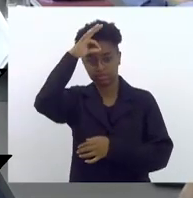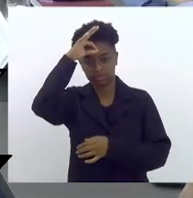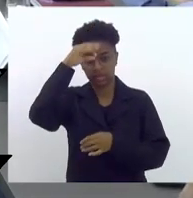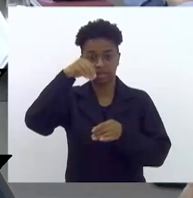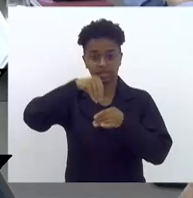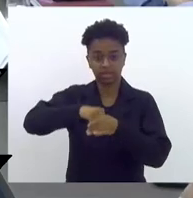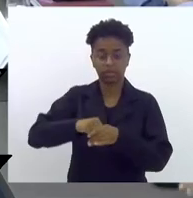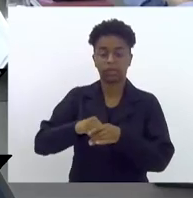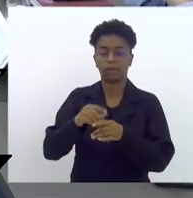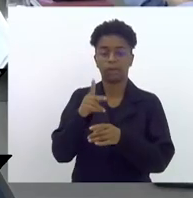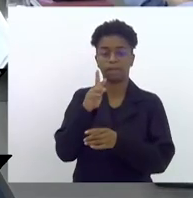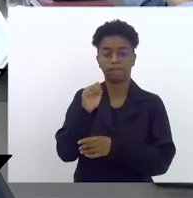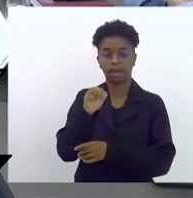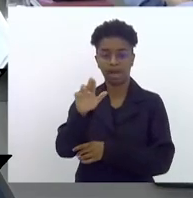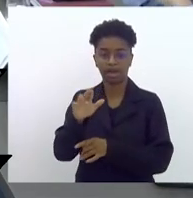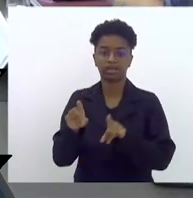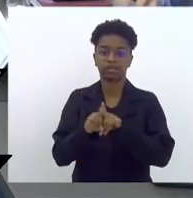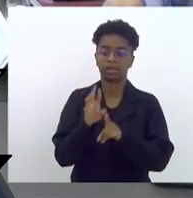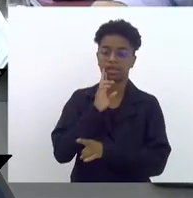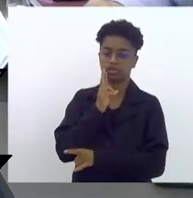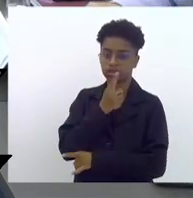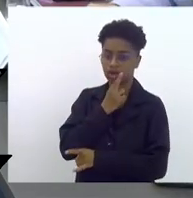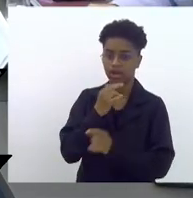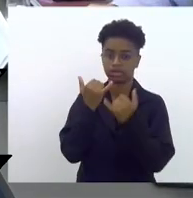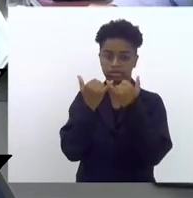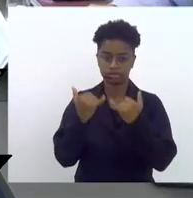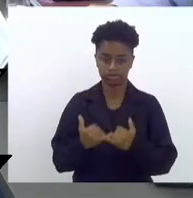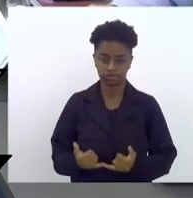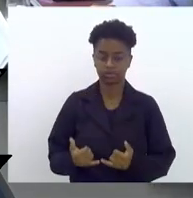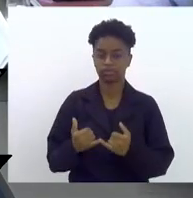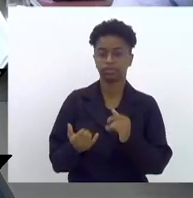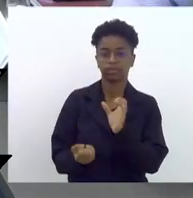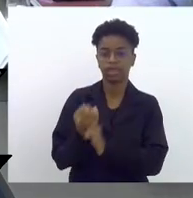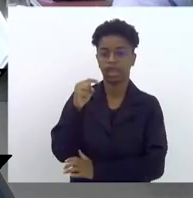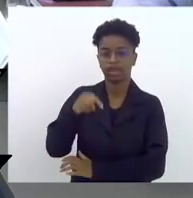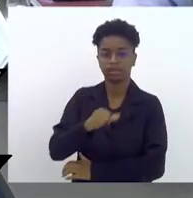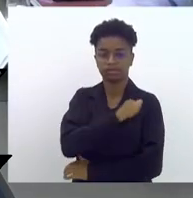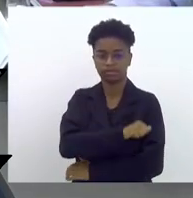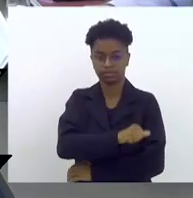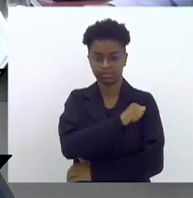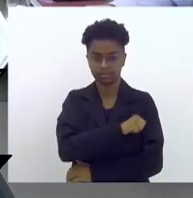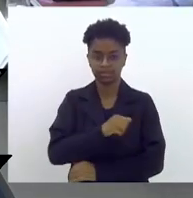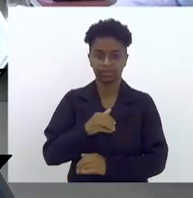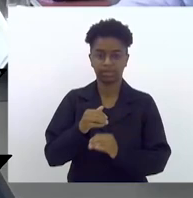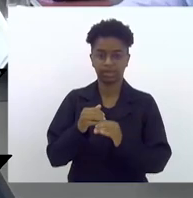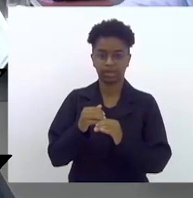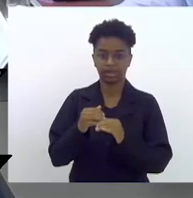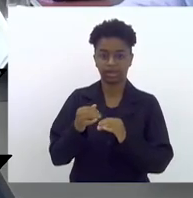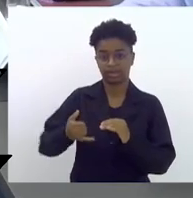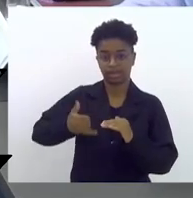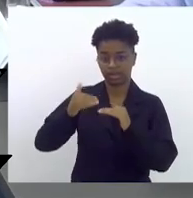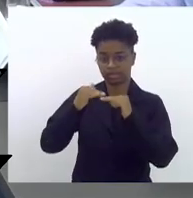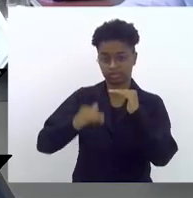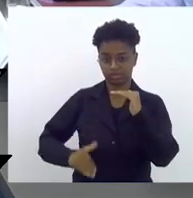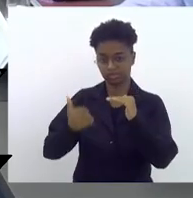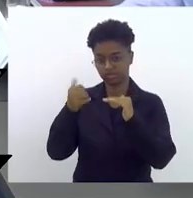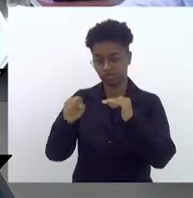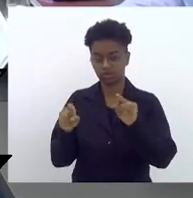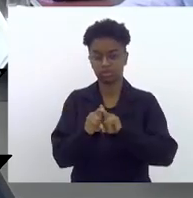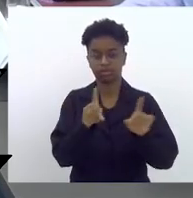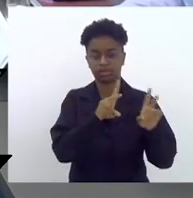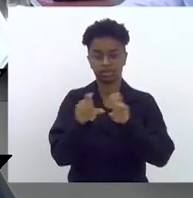restaurantes trailers similares estabelecidos no estado do Rio de Janeiro para menores de 18 anos e da outras